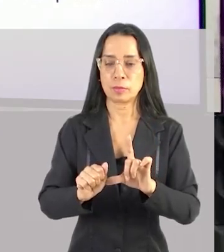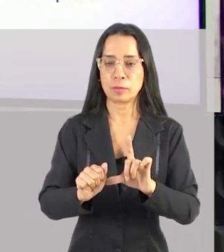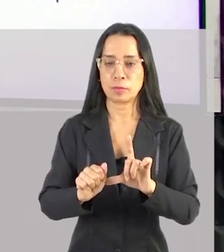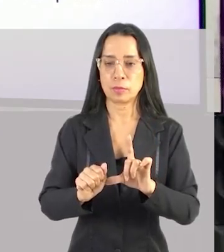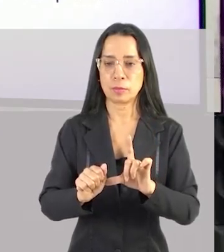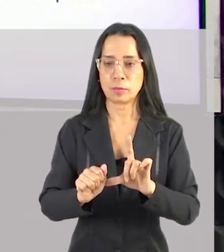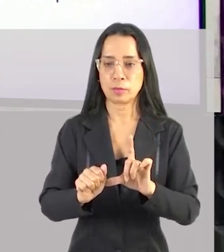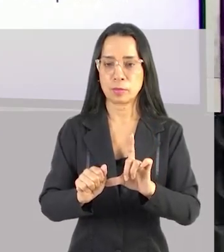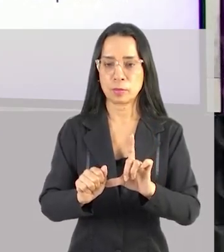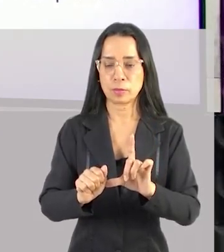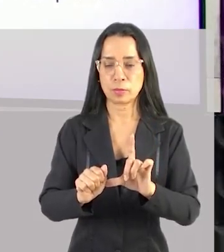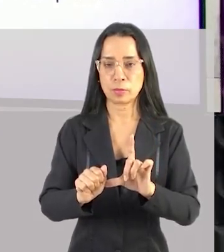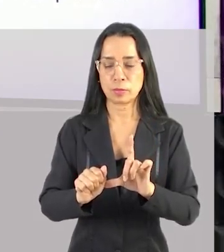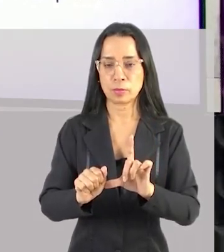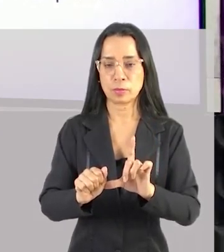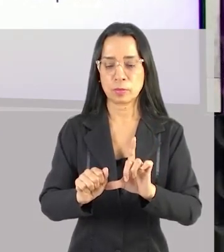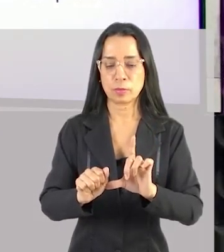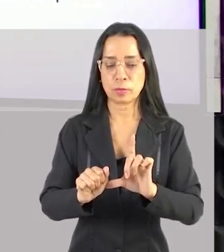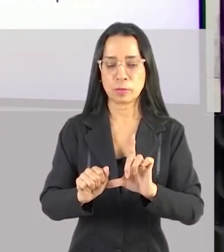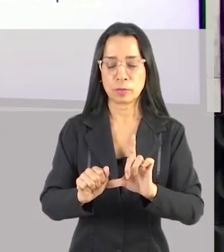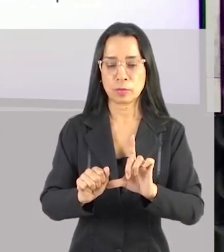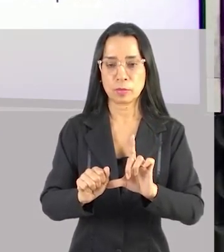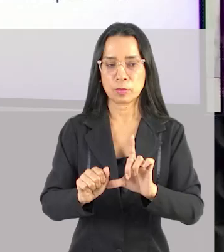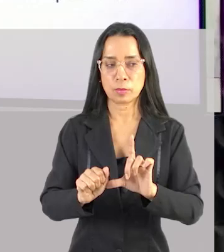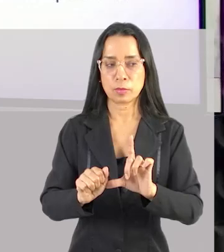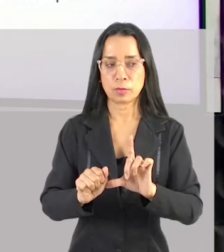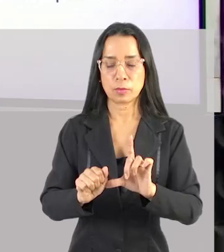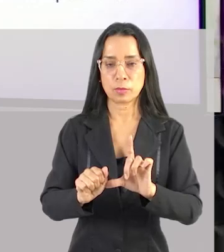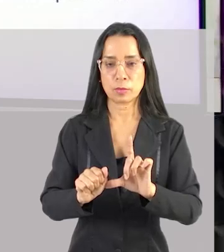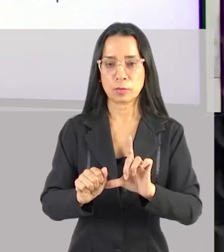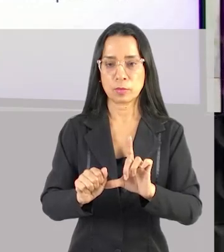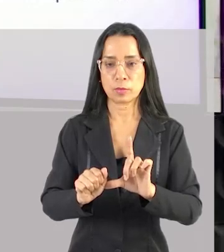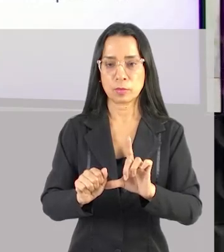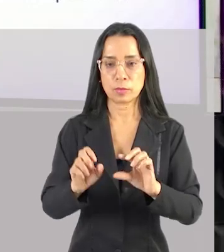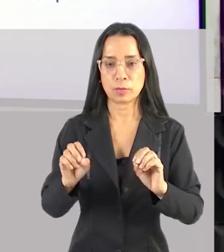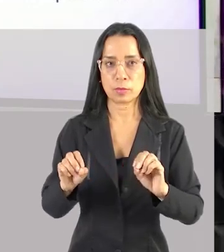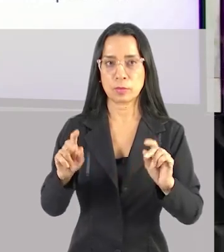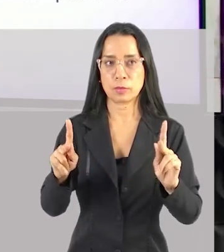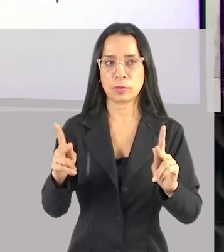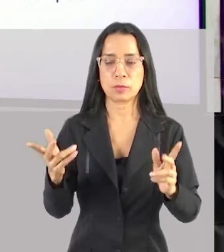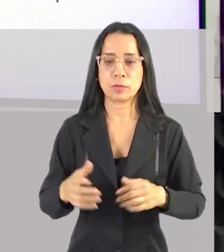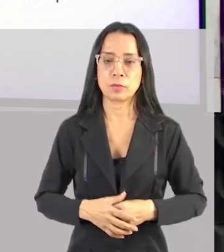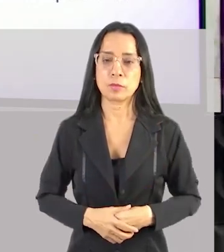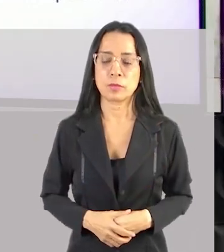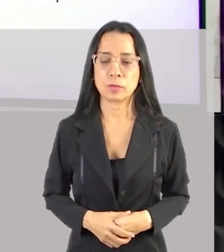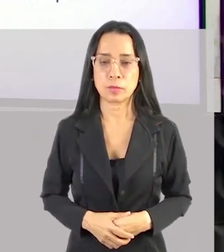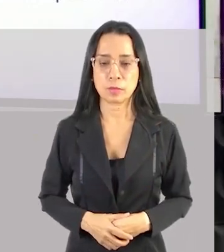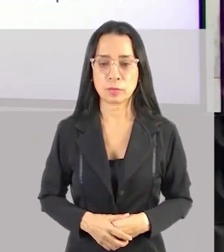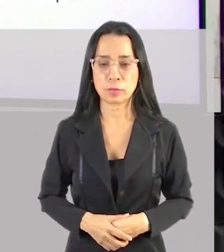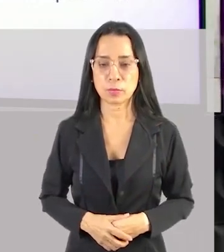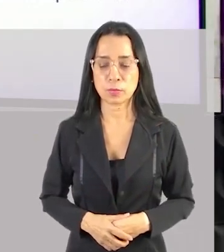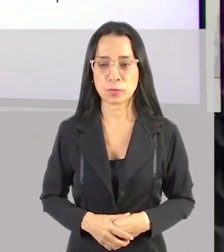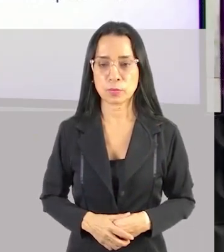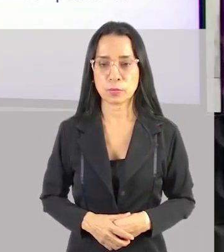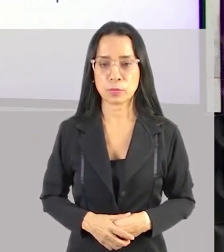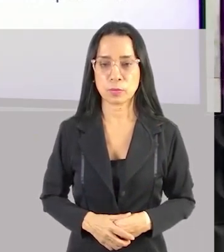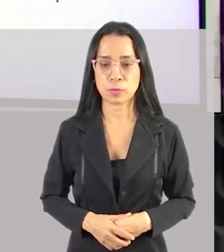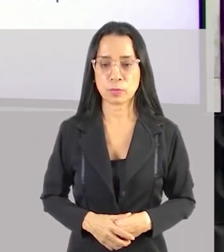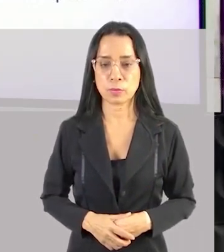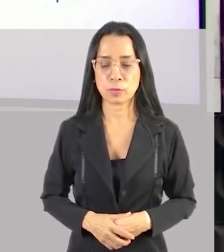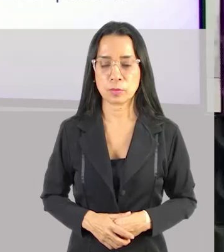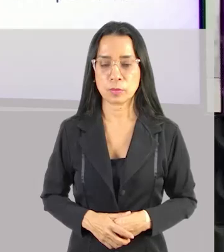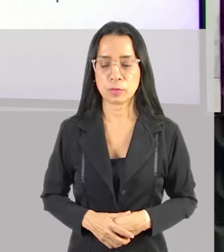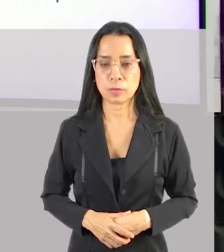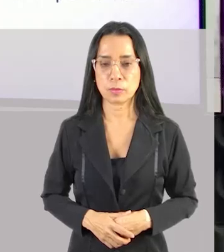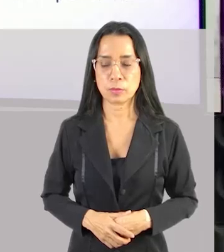nossa capacidade racional de escolha. Beleza? Então, anota aí